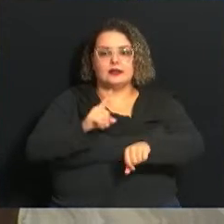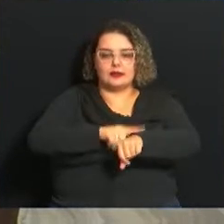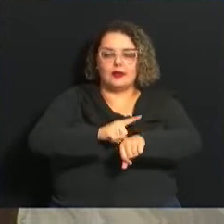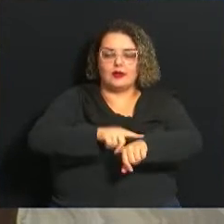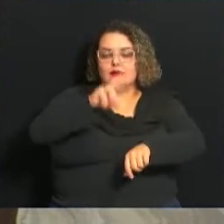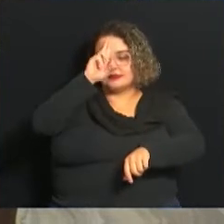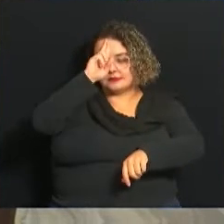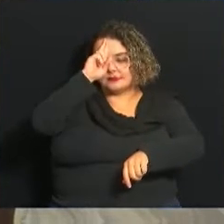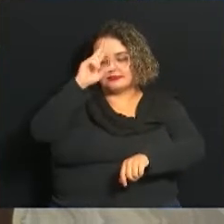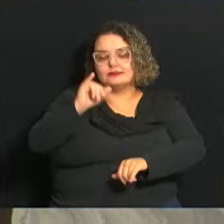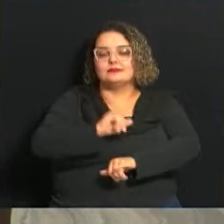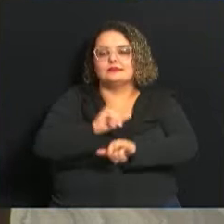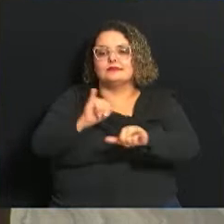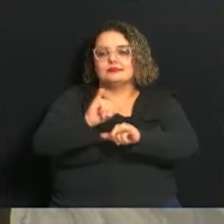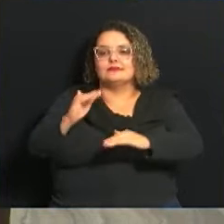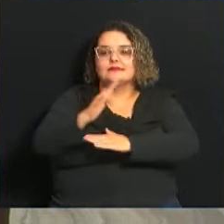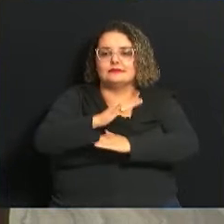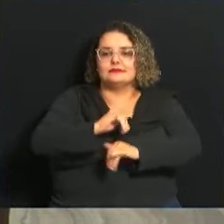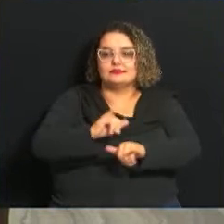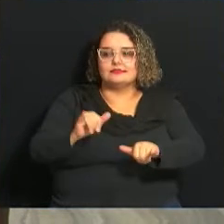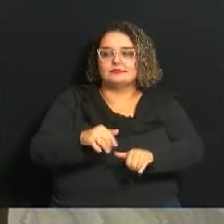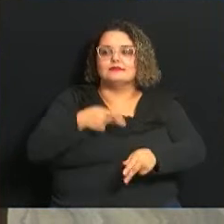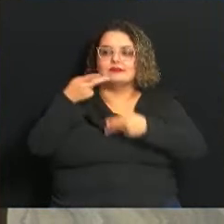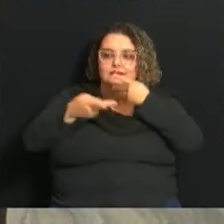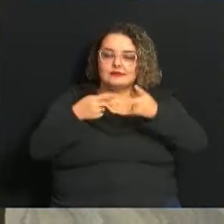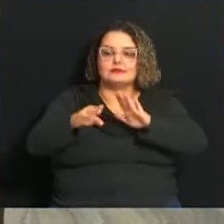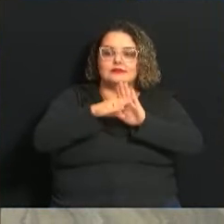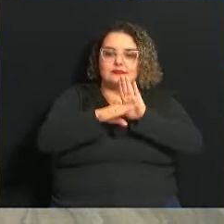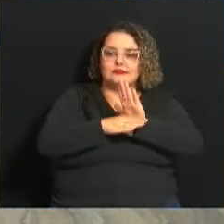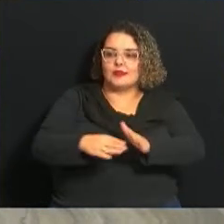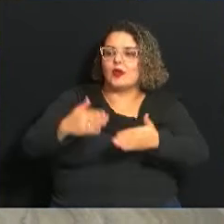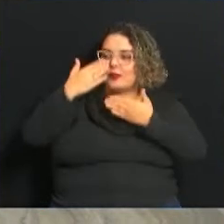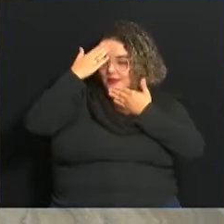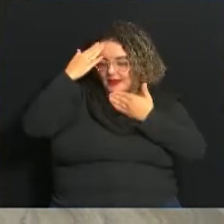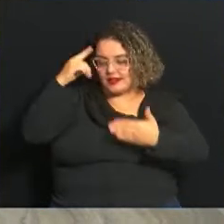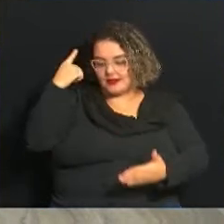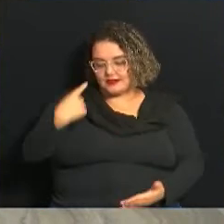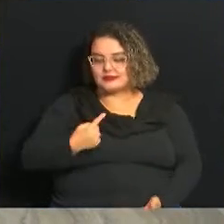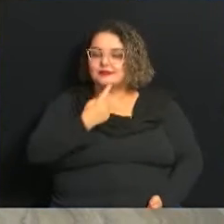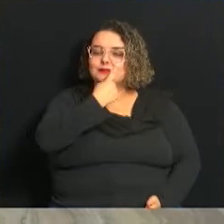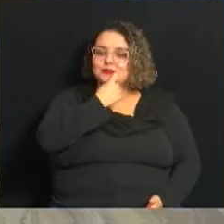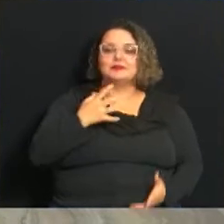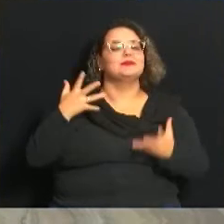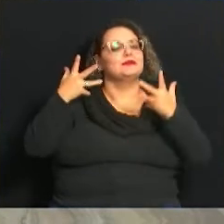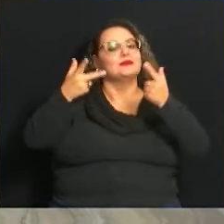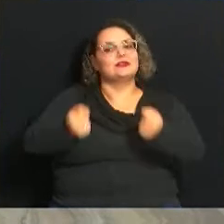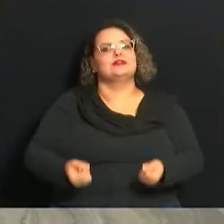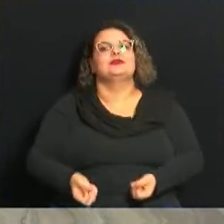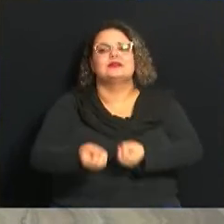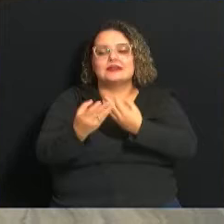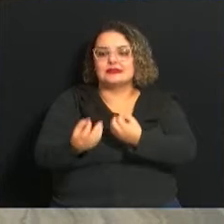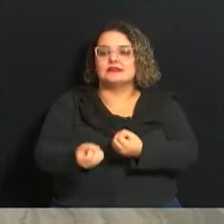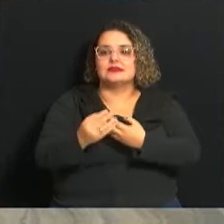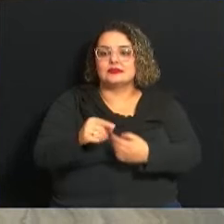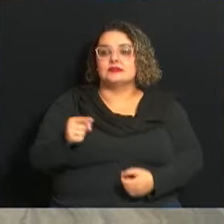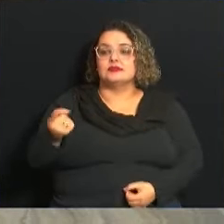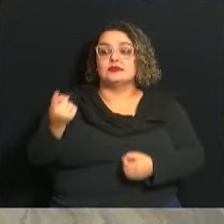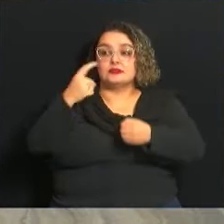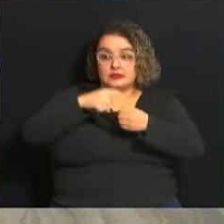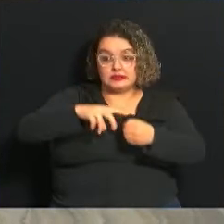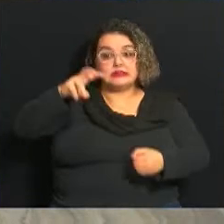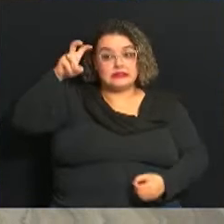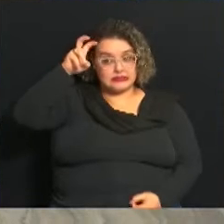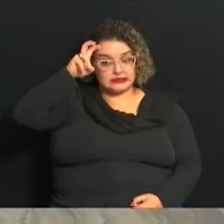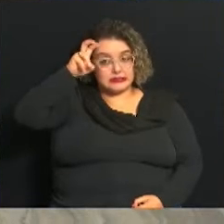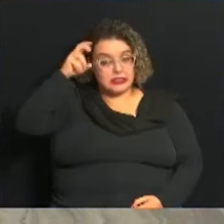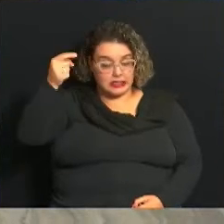partir do meio-dia, então, a gente fala sobre estes projetos. Mirna Abreu, muito obrigado, então, por todas as informações. E você retorna, então, na